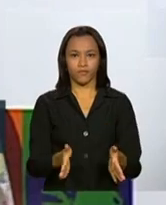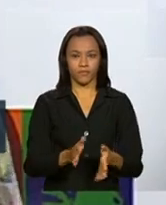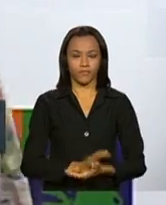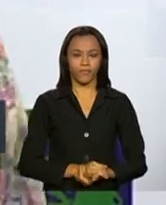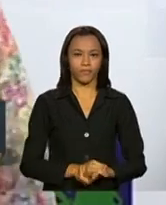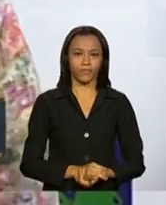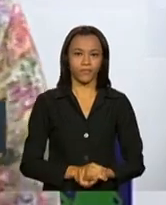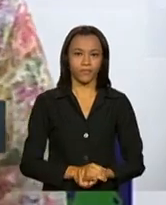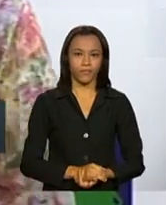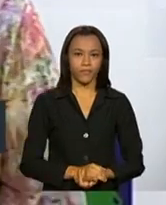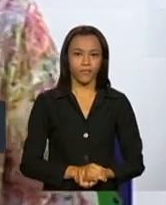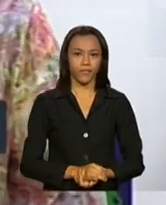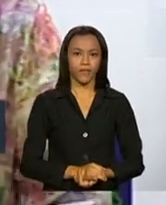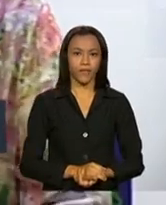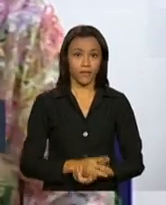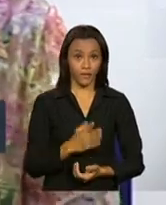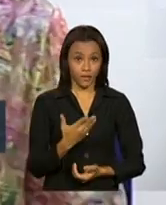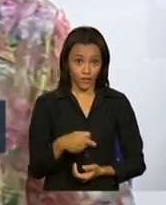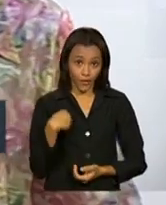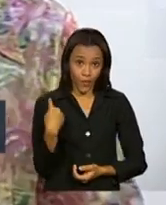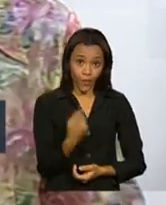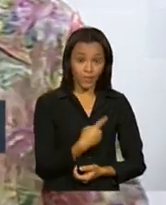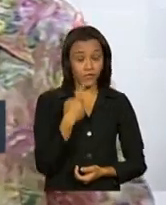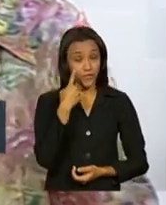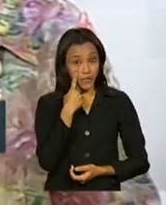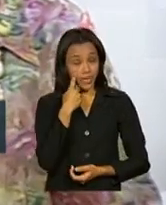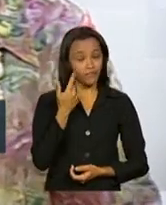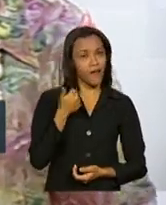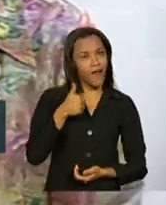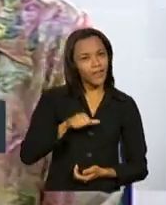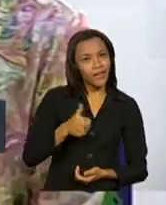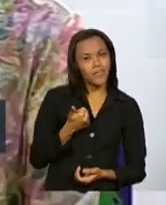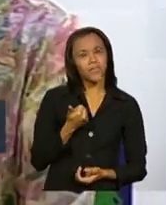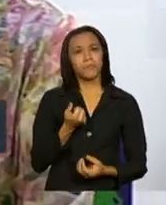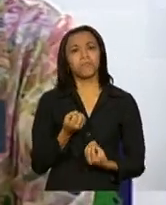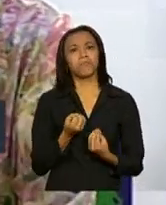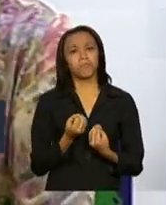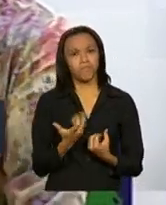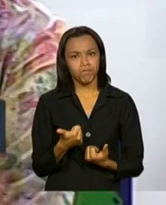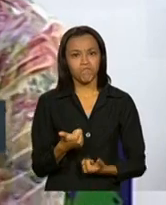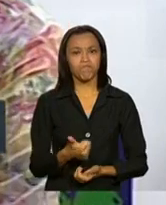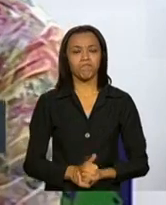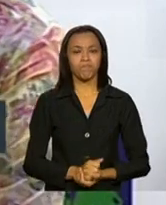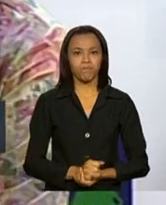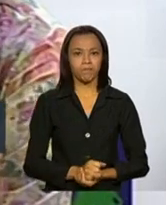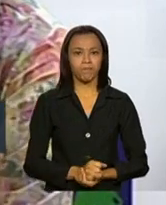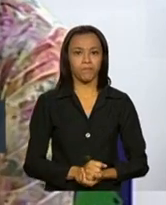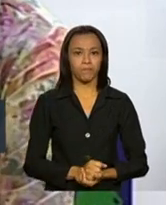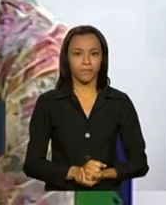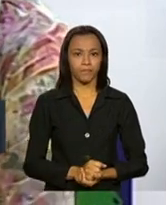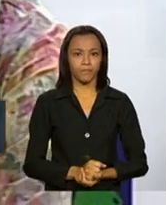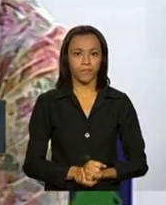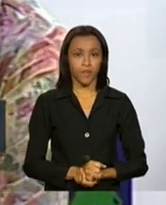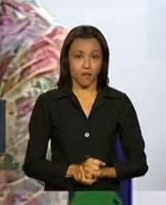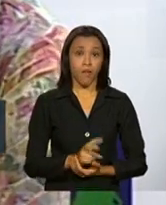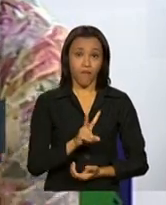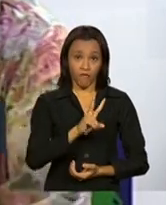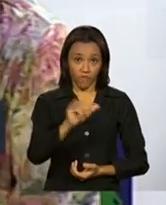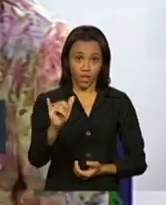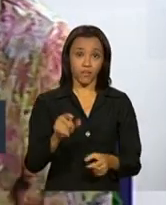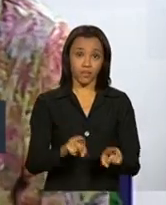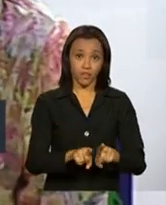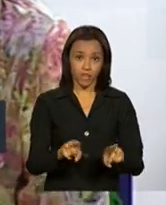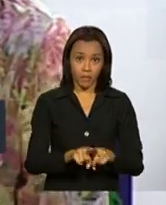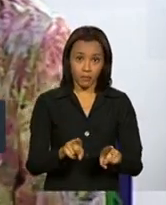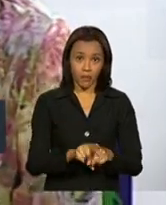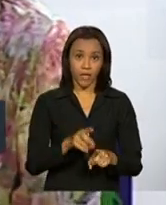eh e nessa perspectiva Nós também eh será dito